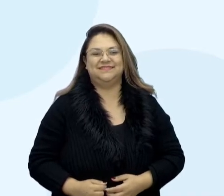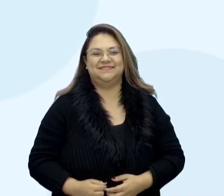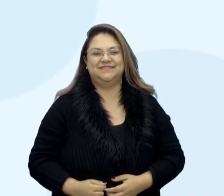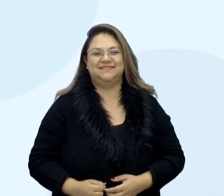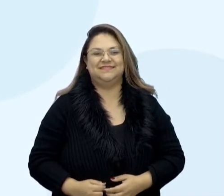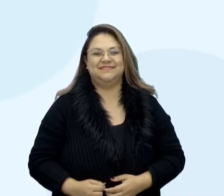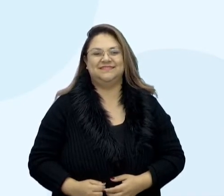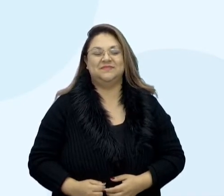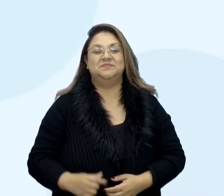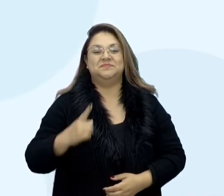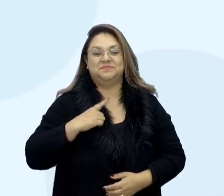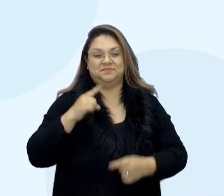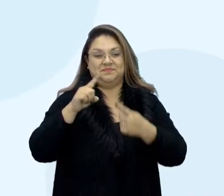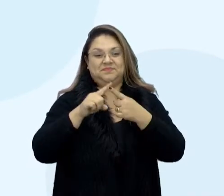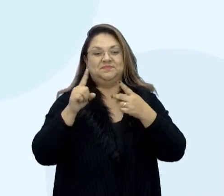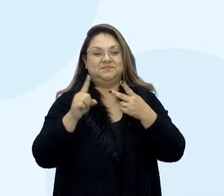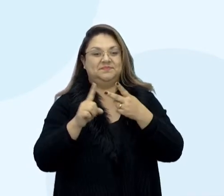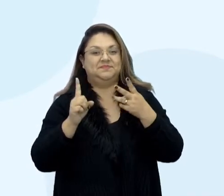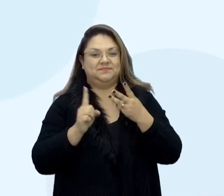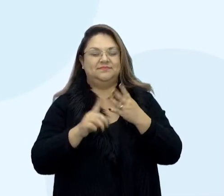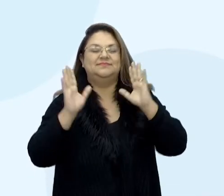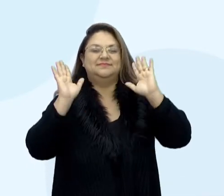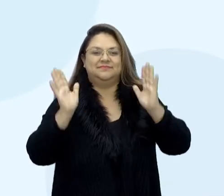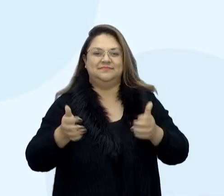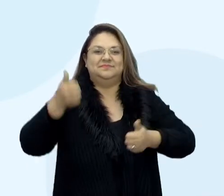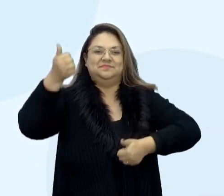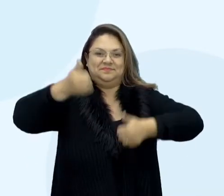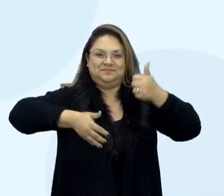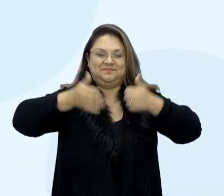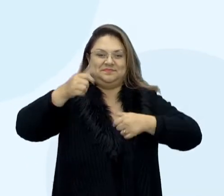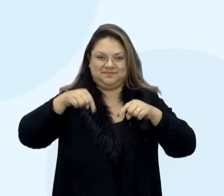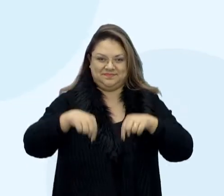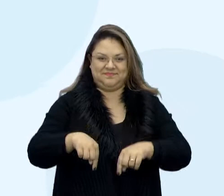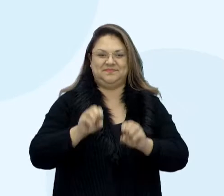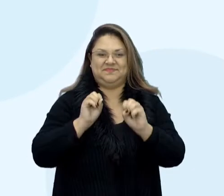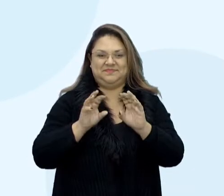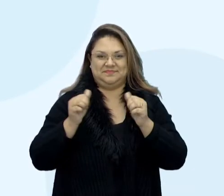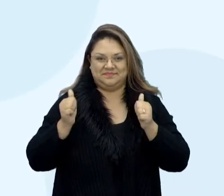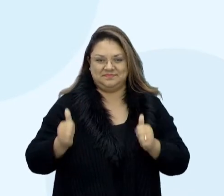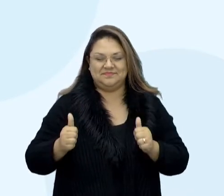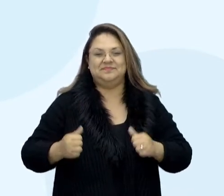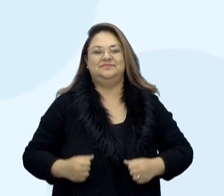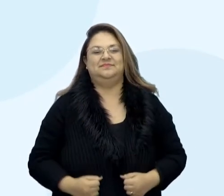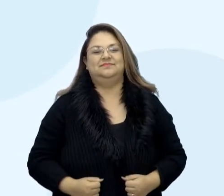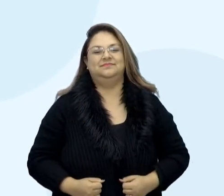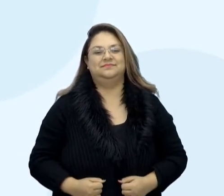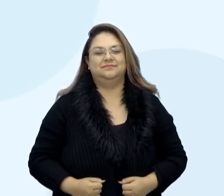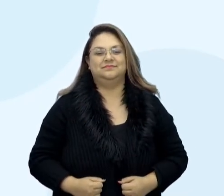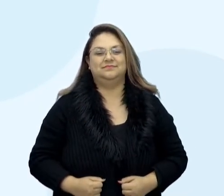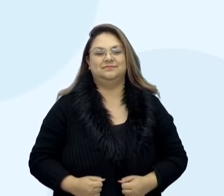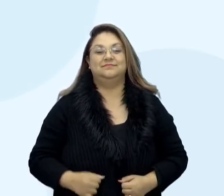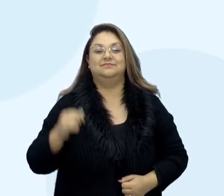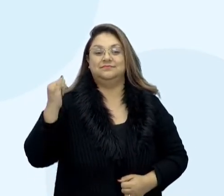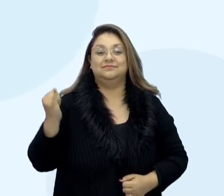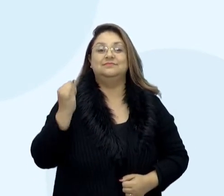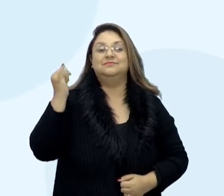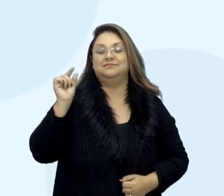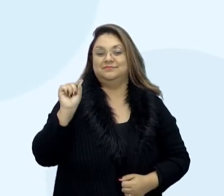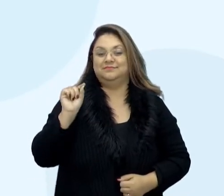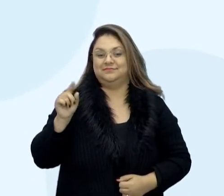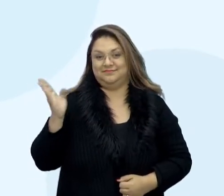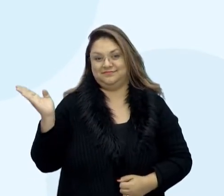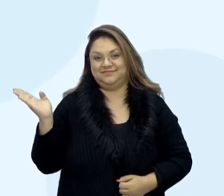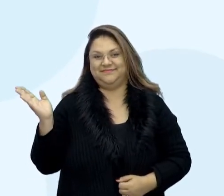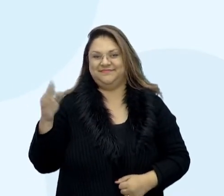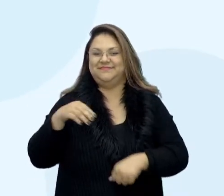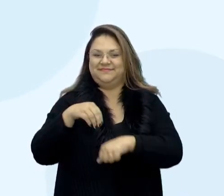que foram abordadas aí nesta aula, tá? E não menos importante, pegue